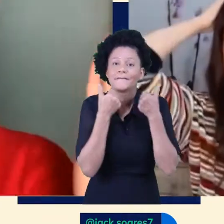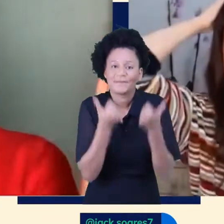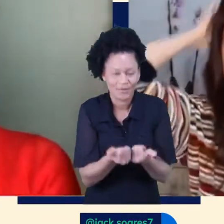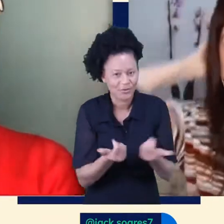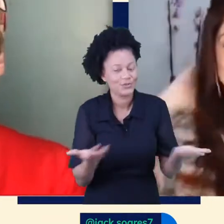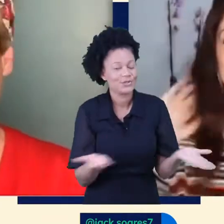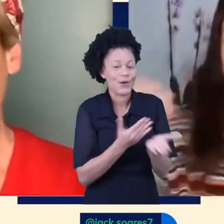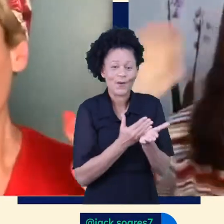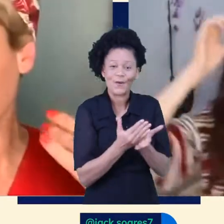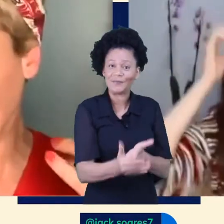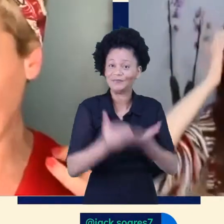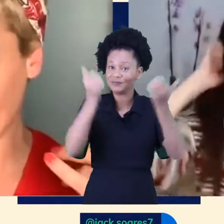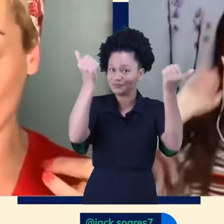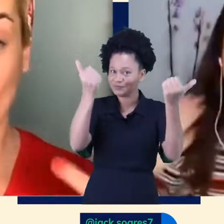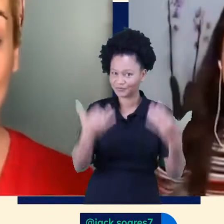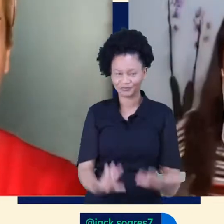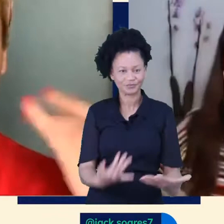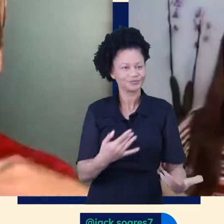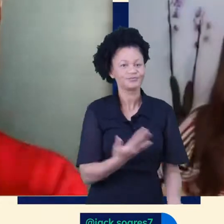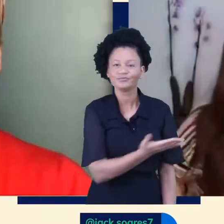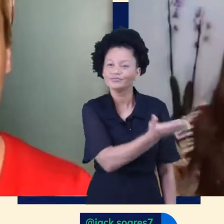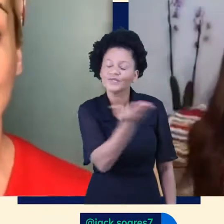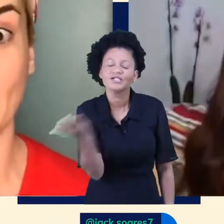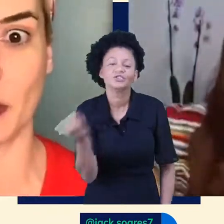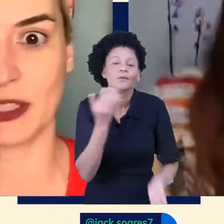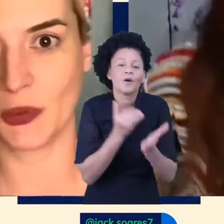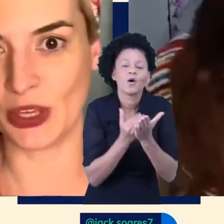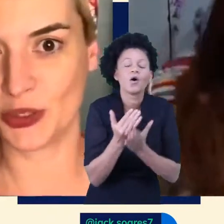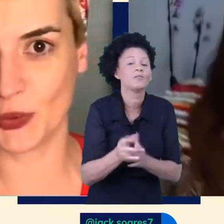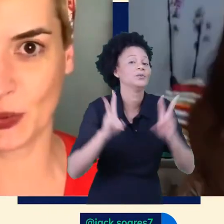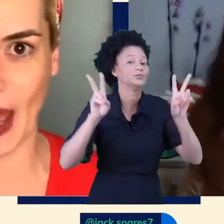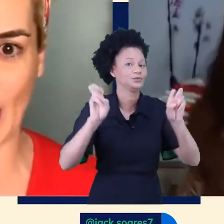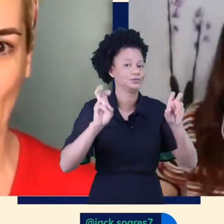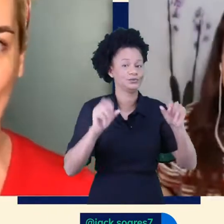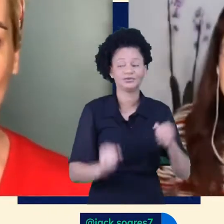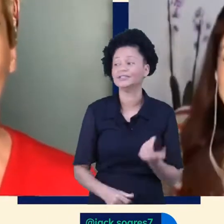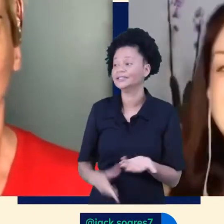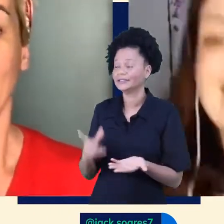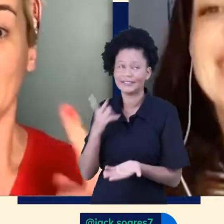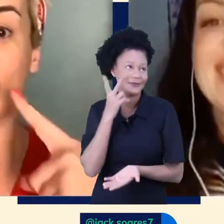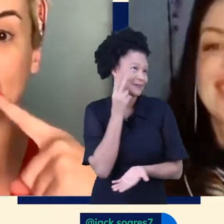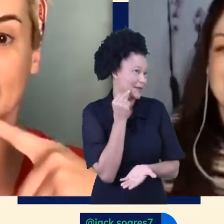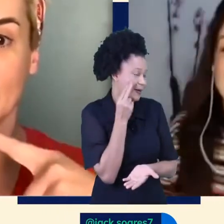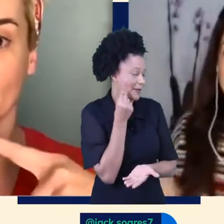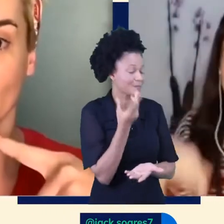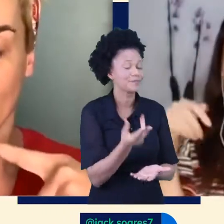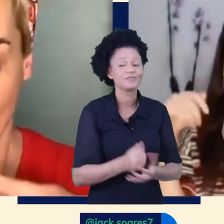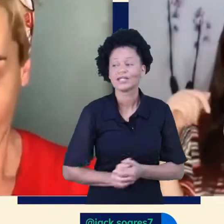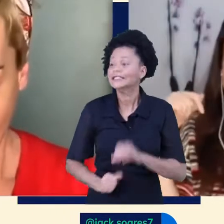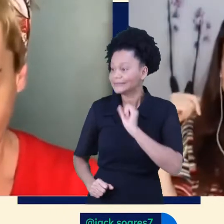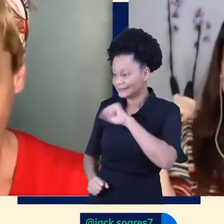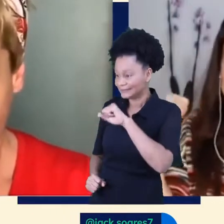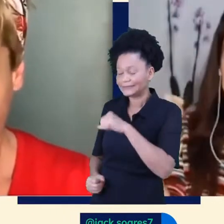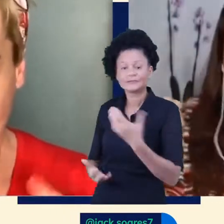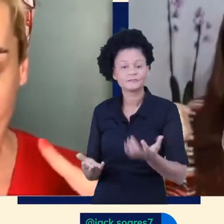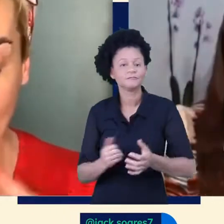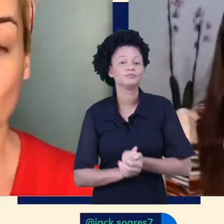Bom, eu ia explicar que, só pra gente fazer uma introdução no assunto, Carol, que assim...